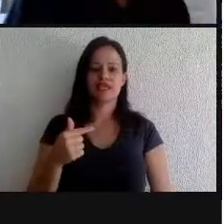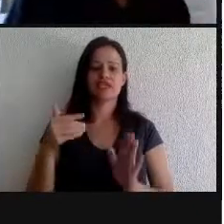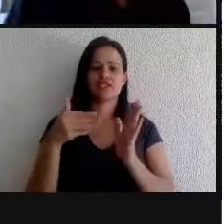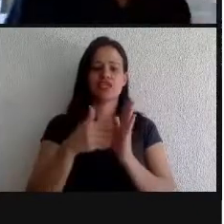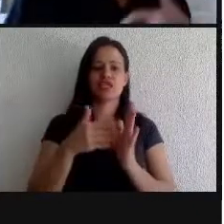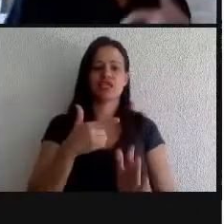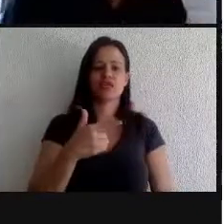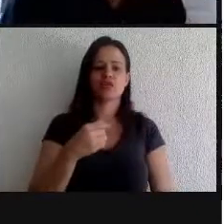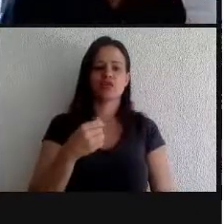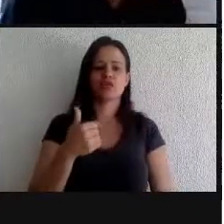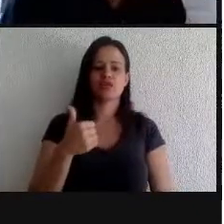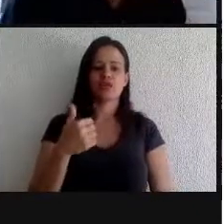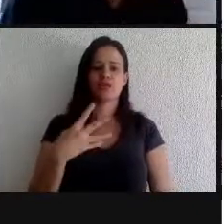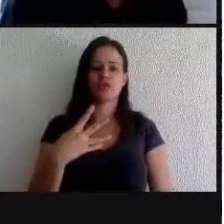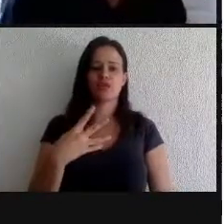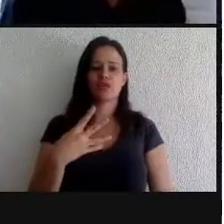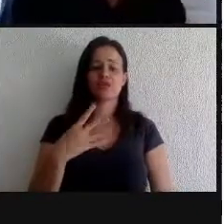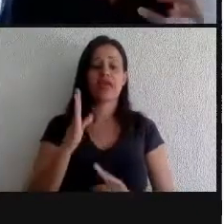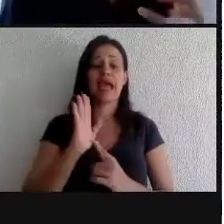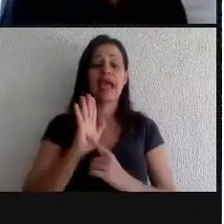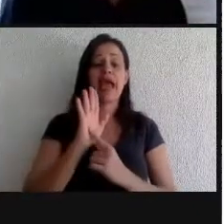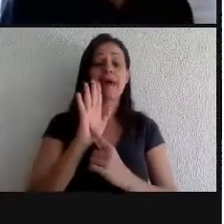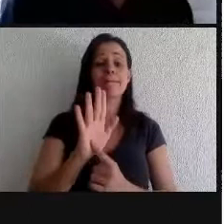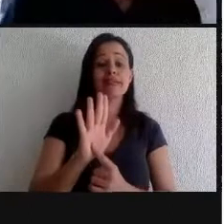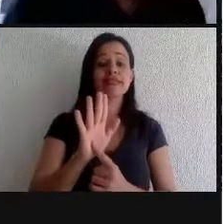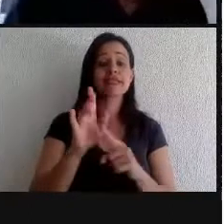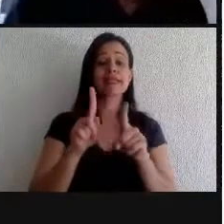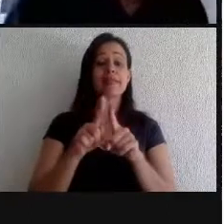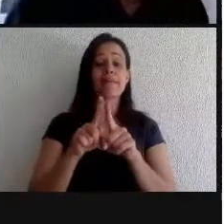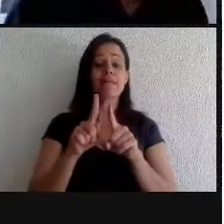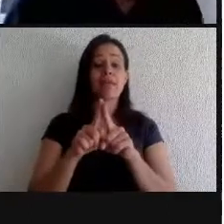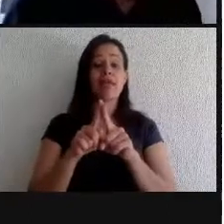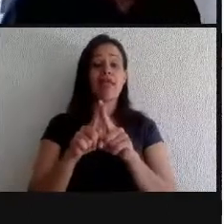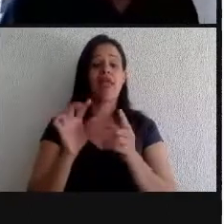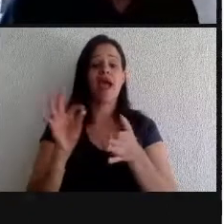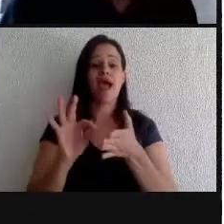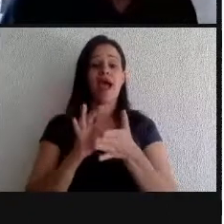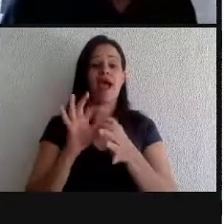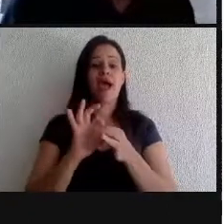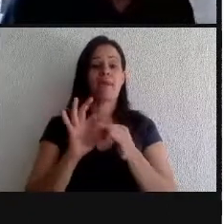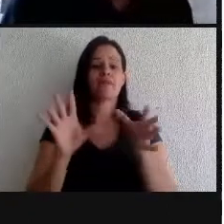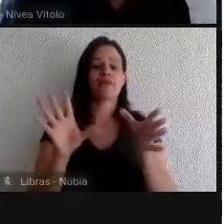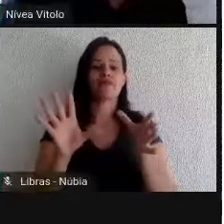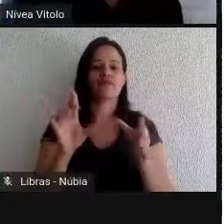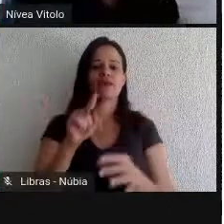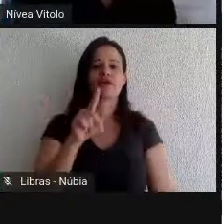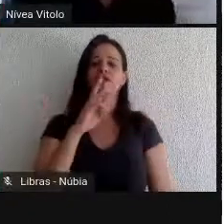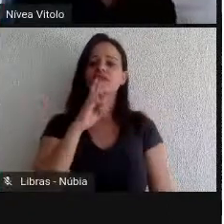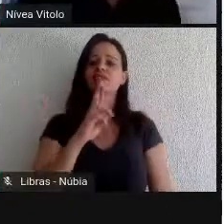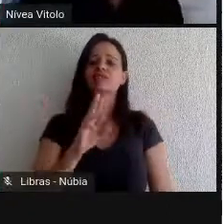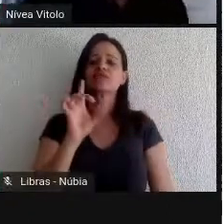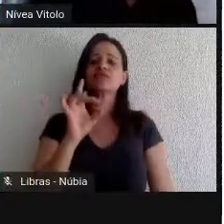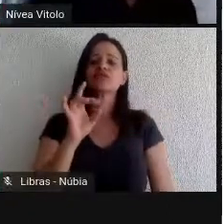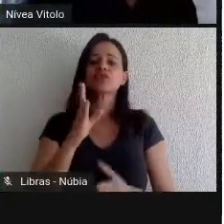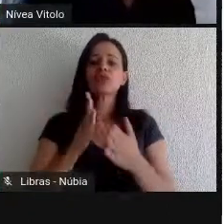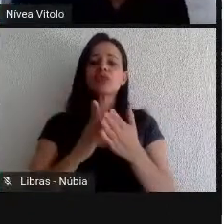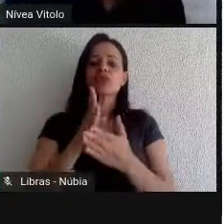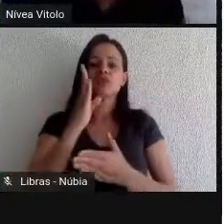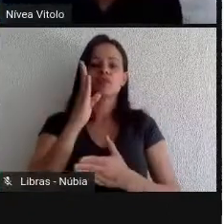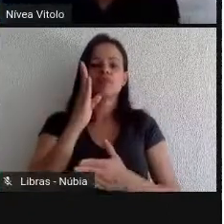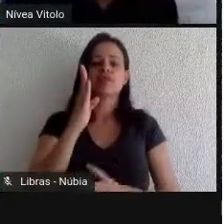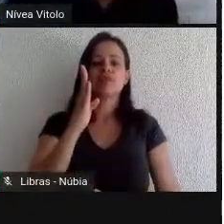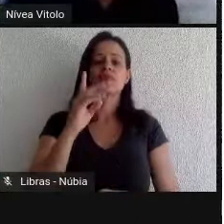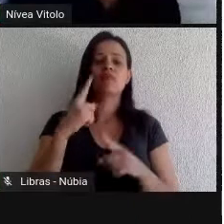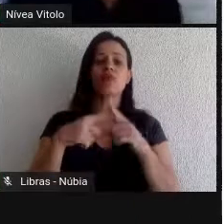analisei tanto as apresentadas como as aprovadas. Eu vou concentrar aqui meus resultados só nas aprovadas, também para que o